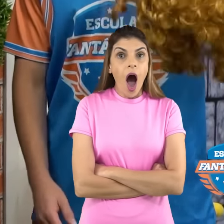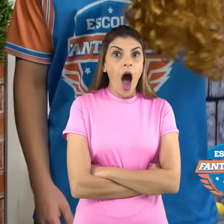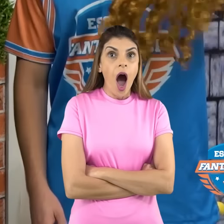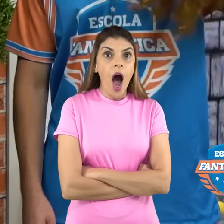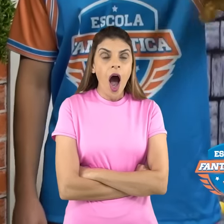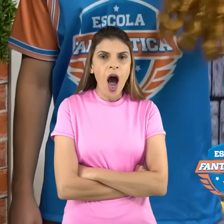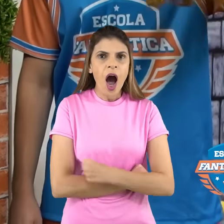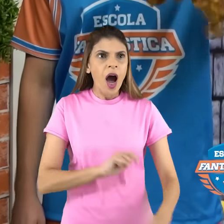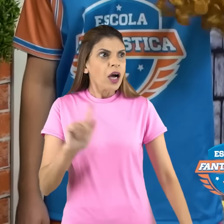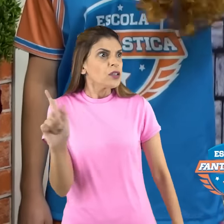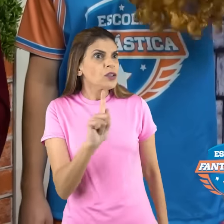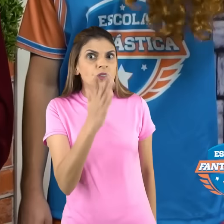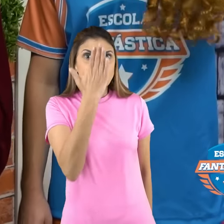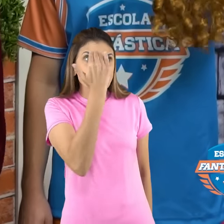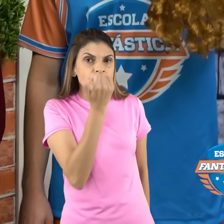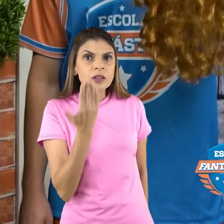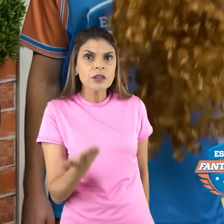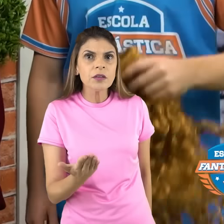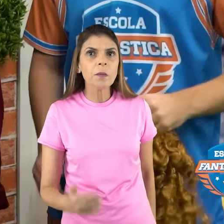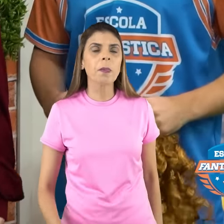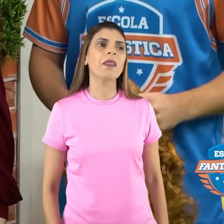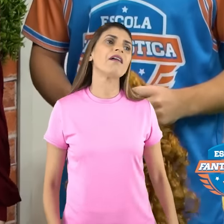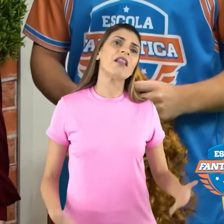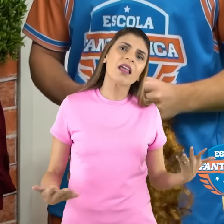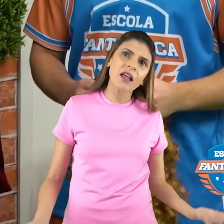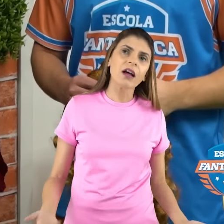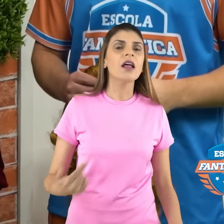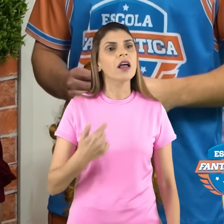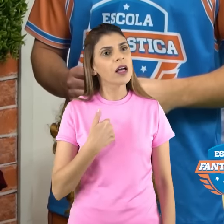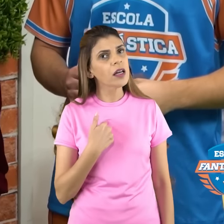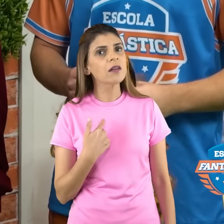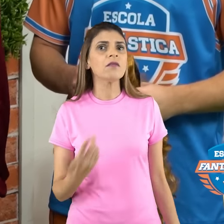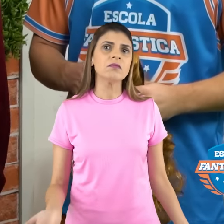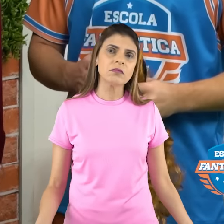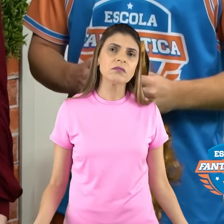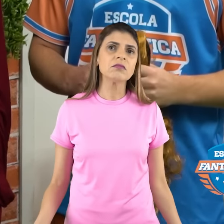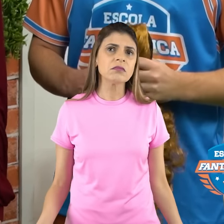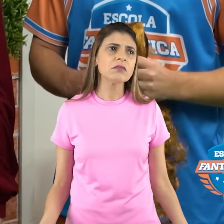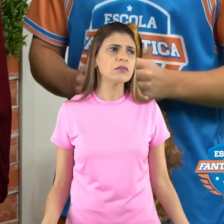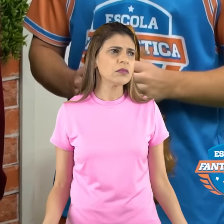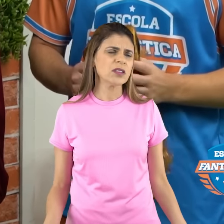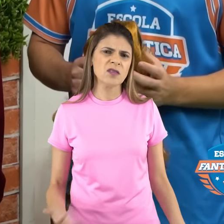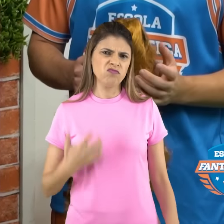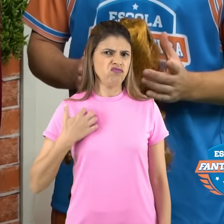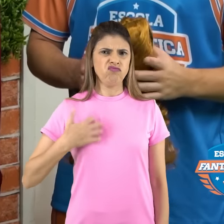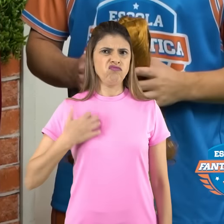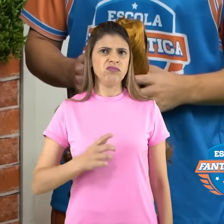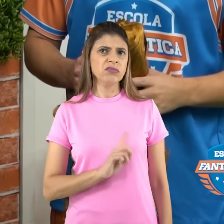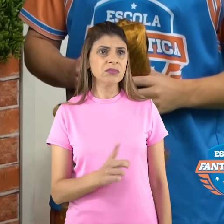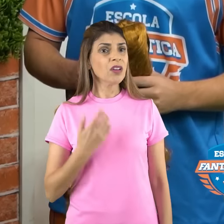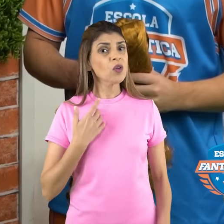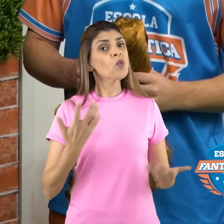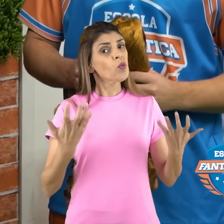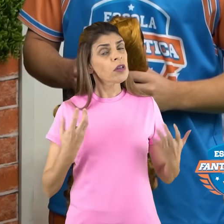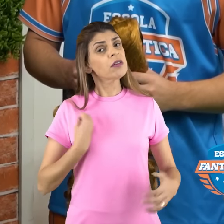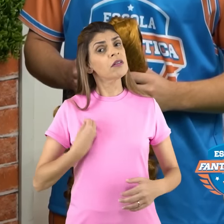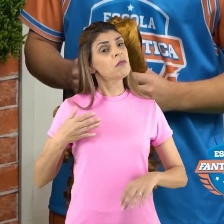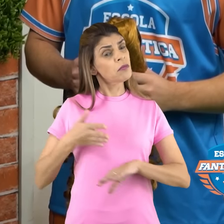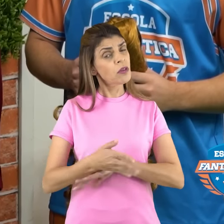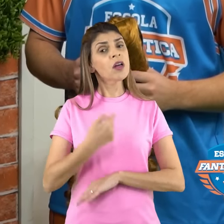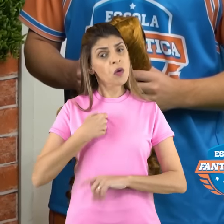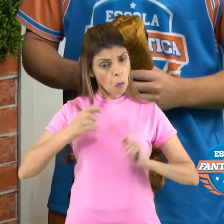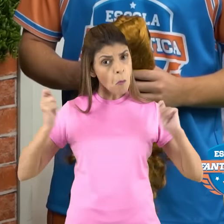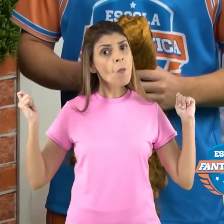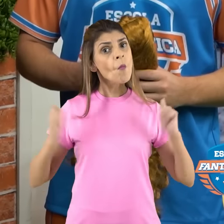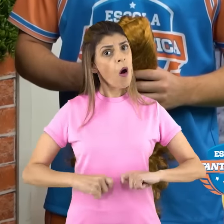É a Gi? É, pessoal, sou eu, mas... Olha, não fiquem bravos. Eu só queria mostrar pra vocês